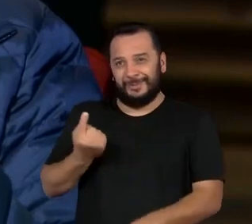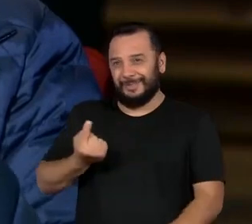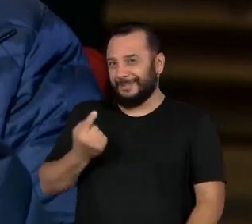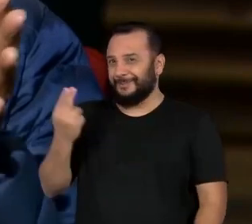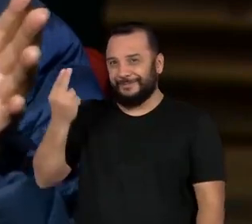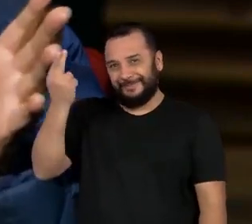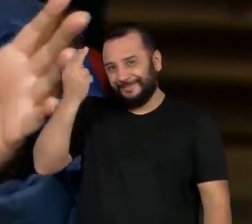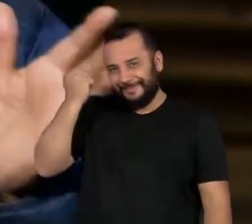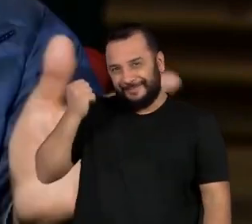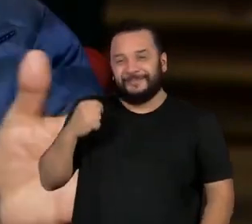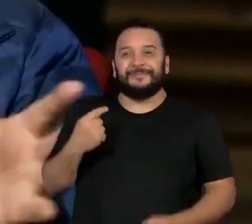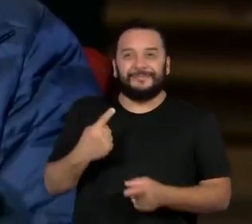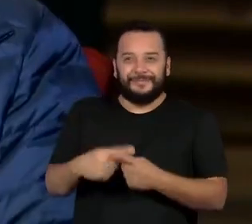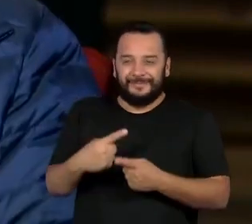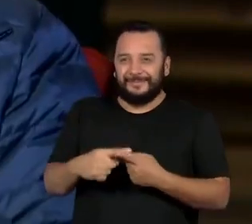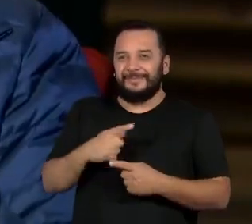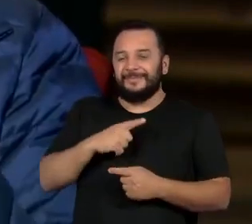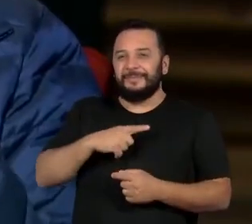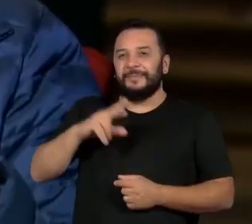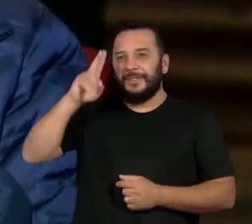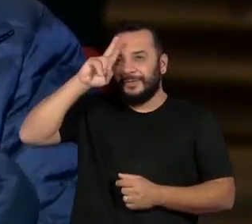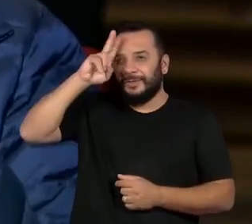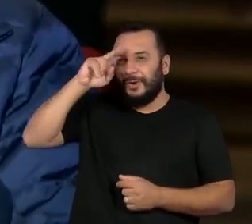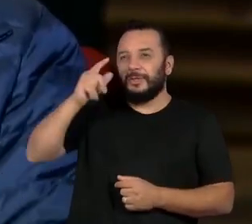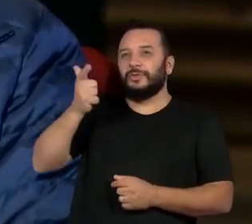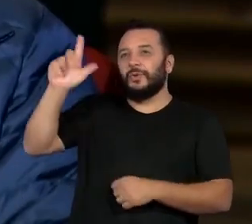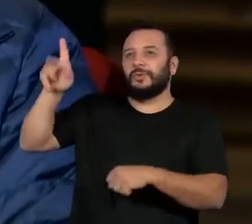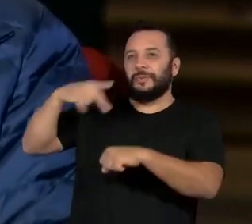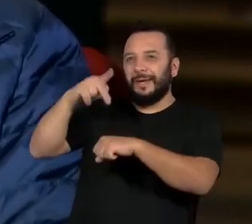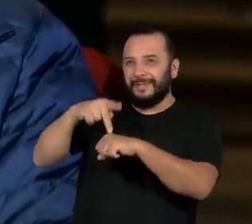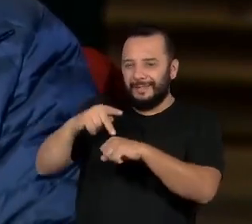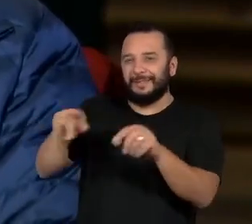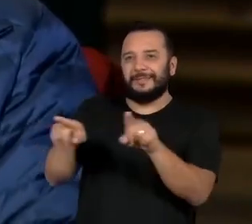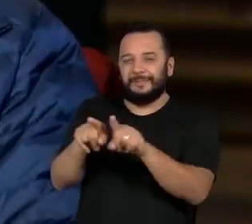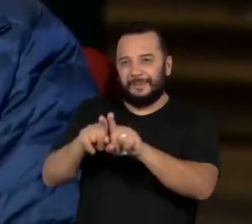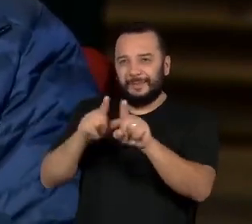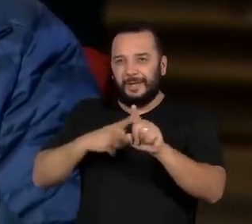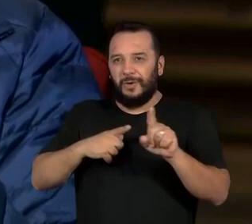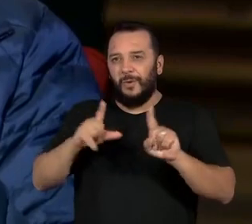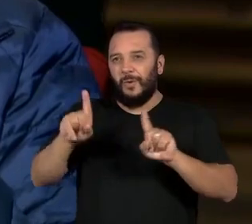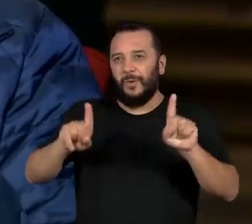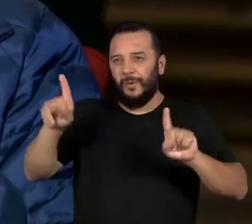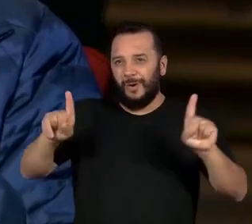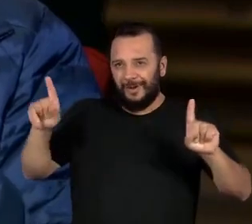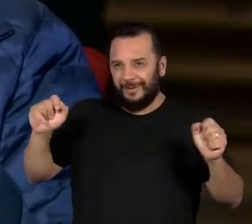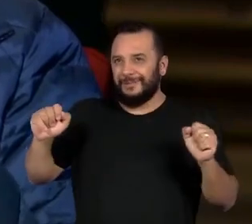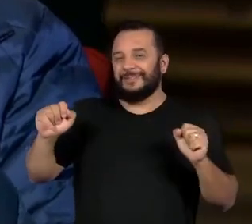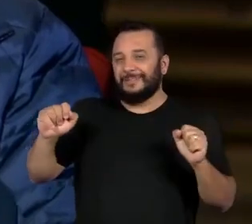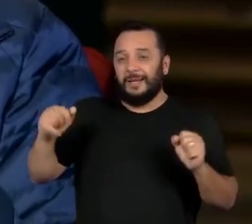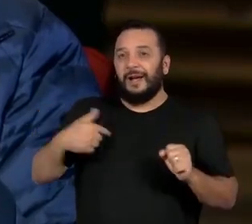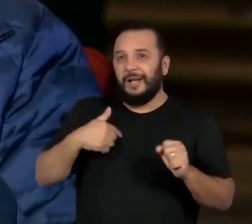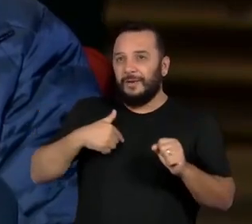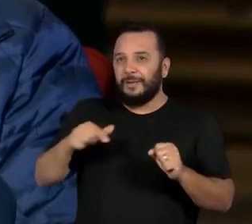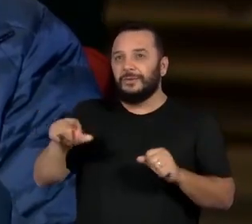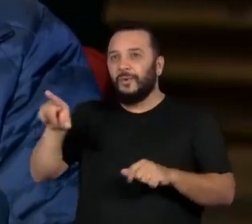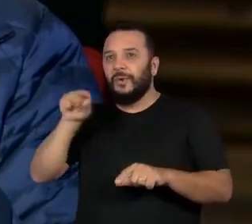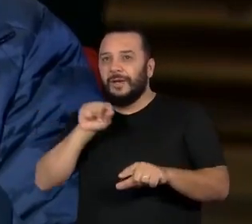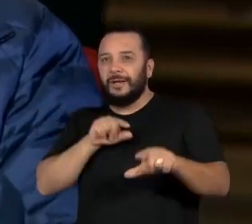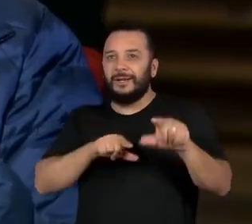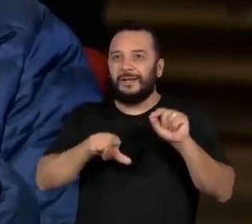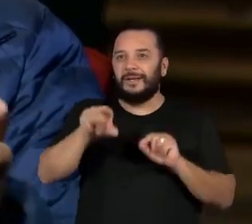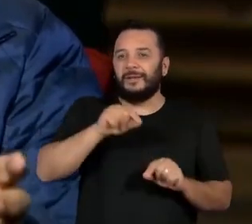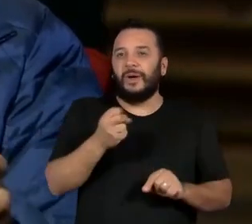as histórias estrangeiras o material concorrentes daí então eu fui escolhendo algumas pessoas